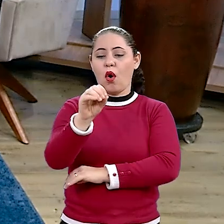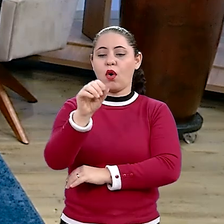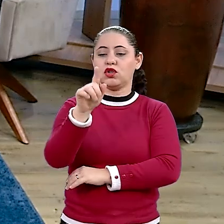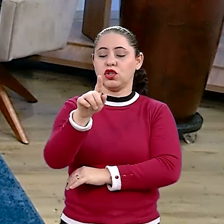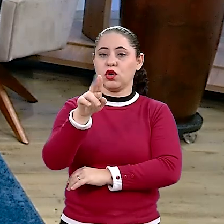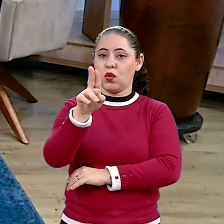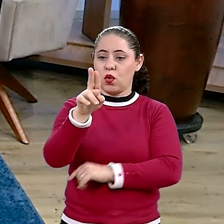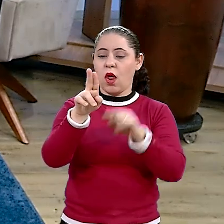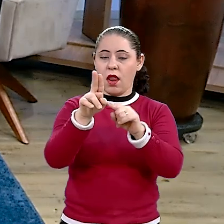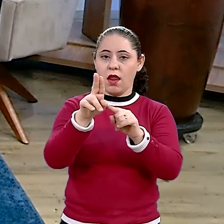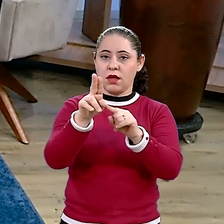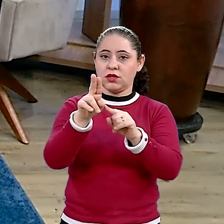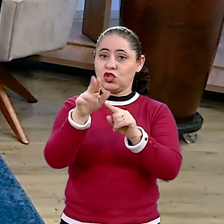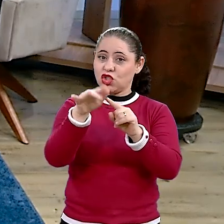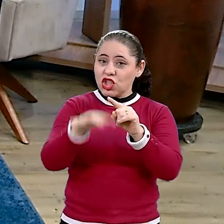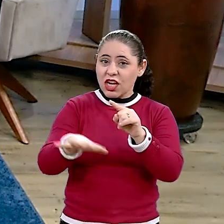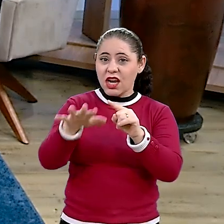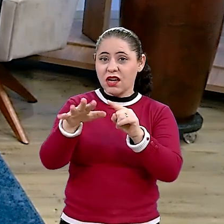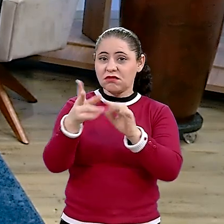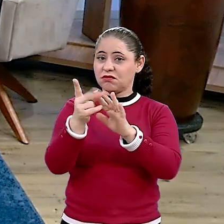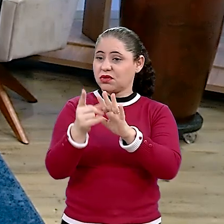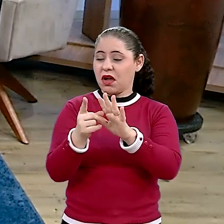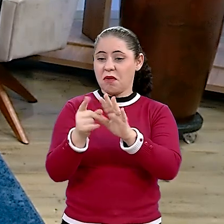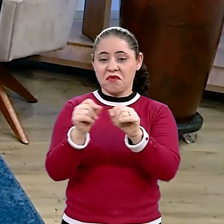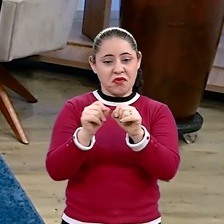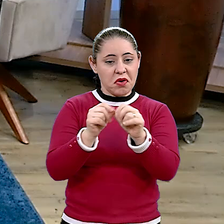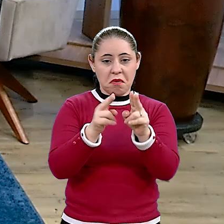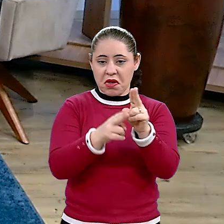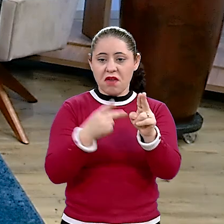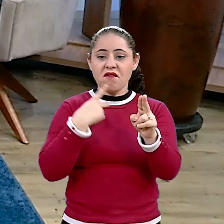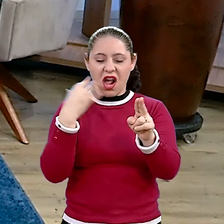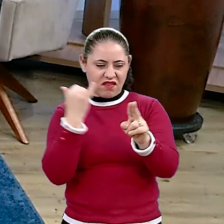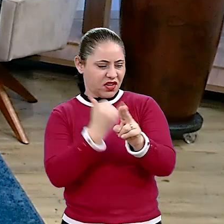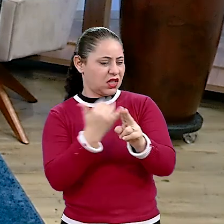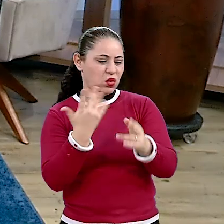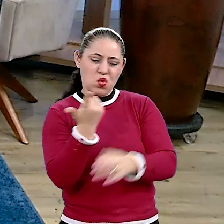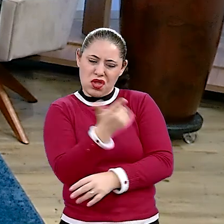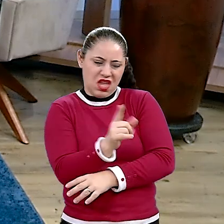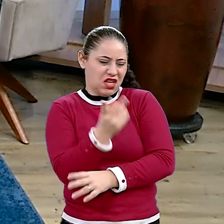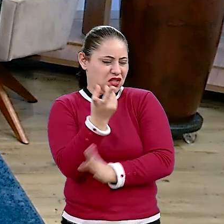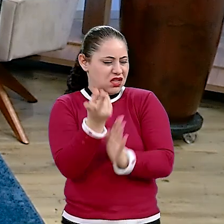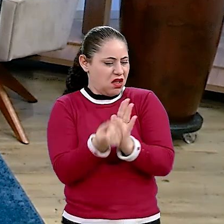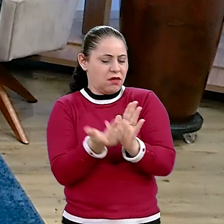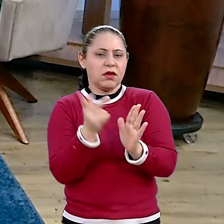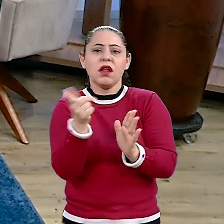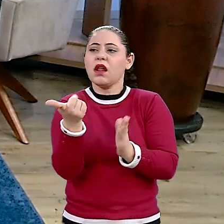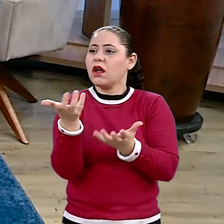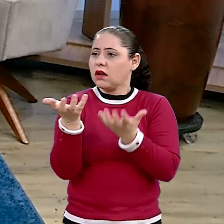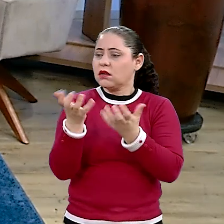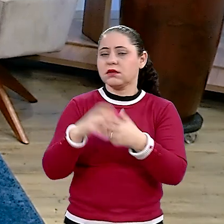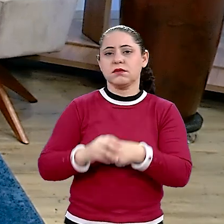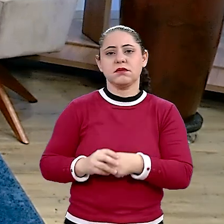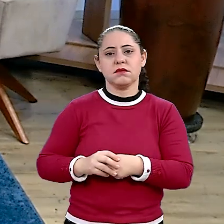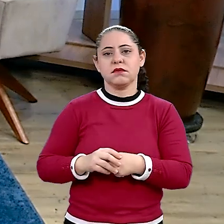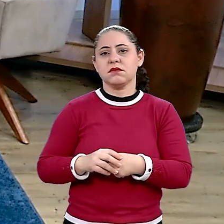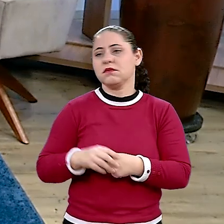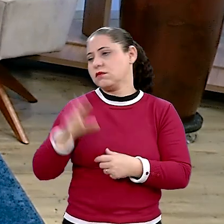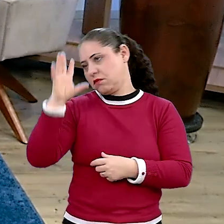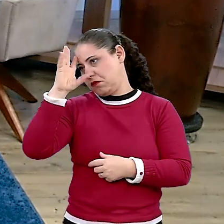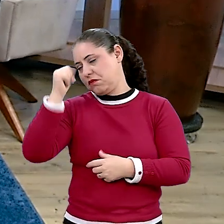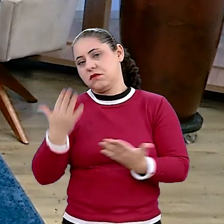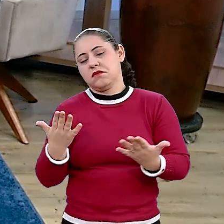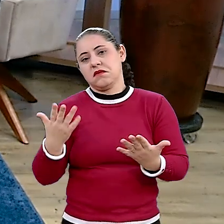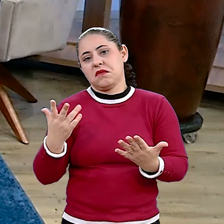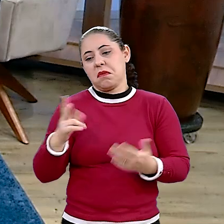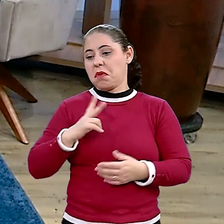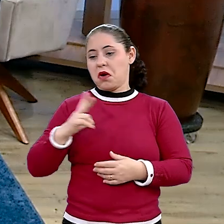OGU, né, Orçamento Geral da União, para colocar em ferrovia. Eles falam isso. Então, o que eles querem? Eles querem encontrar sempre uma